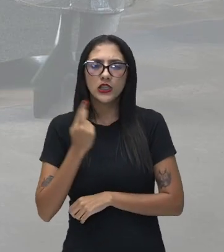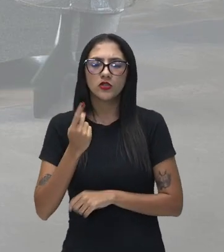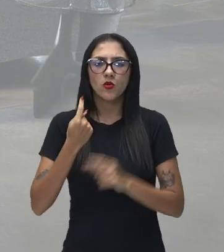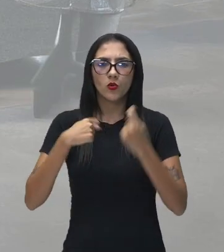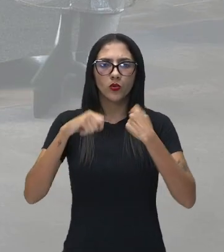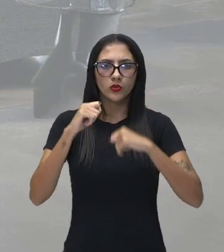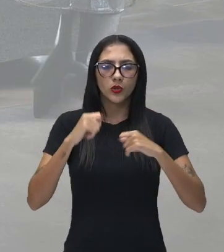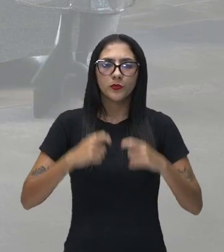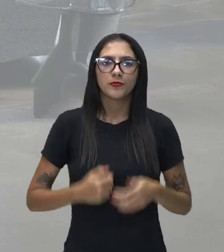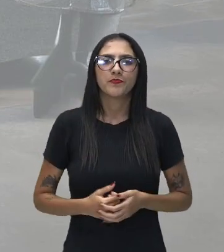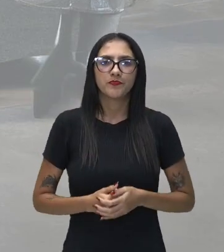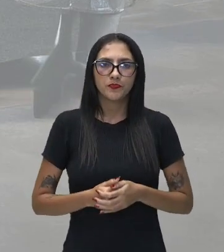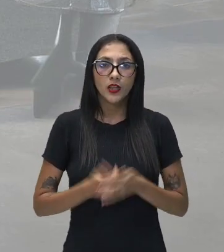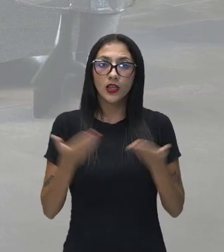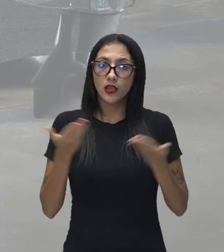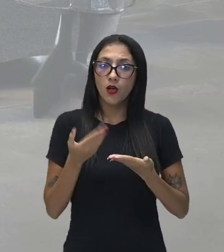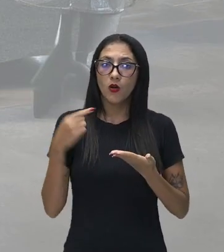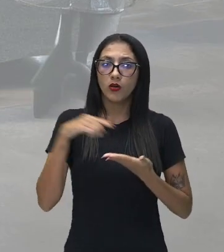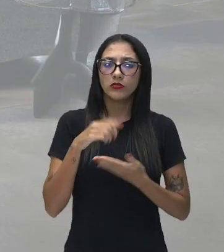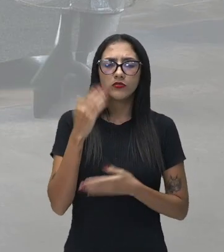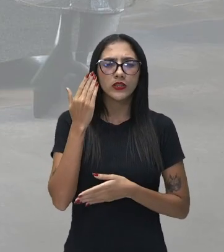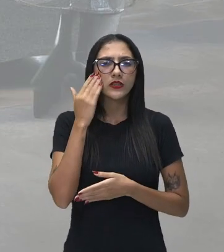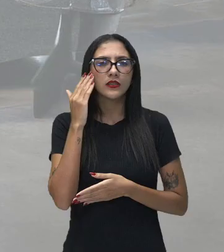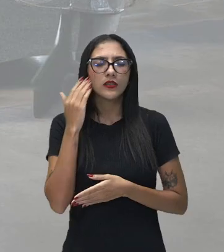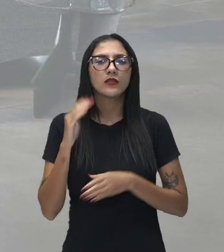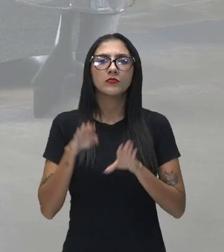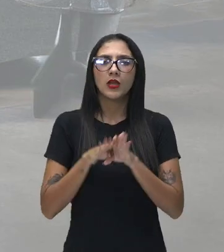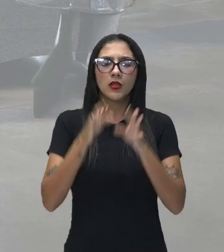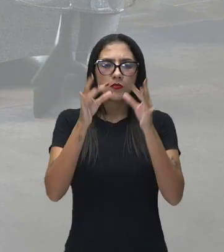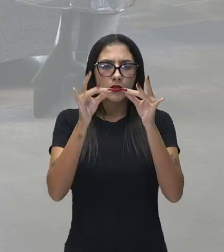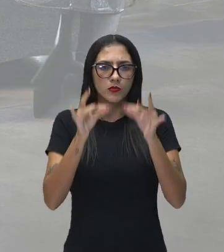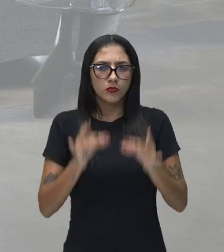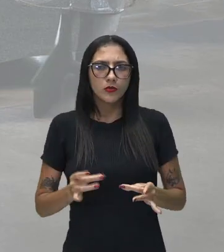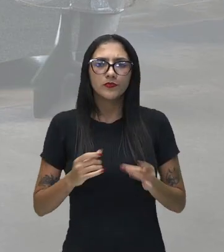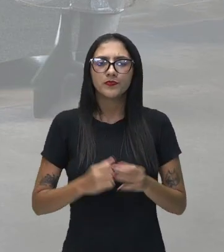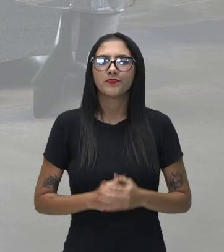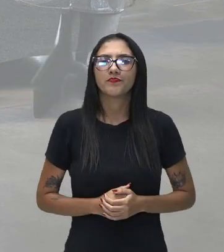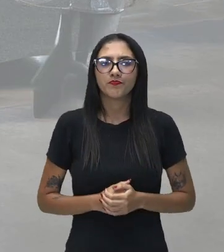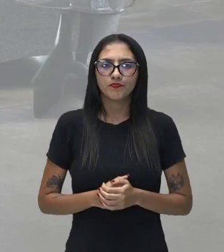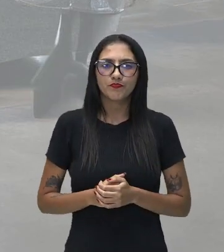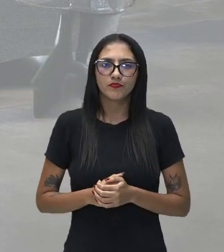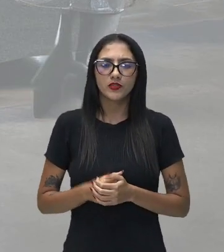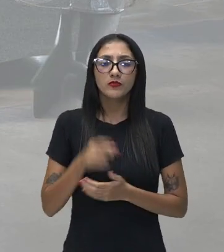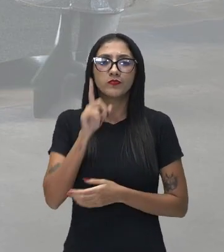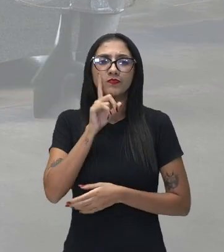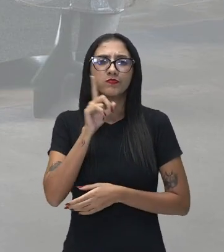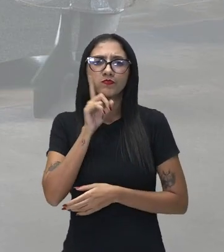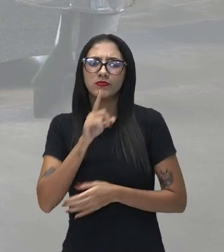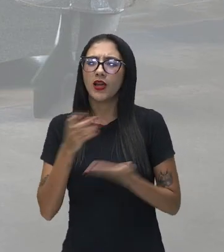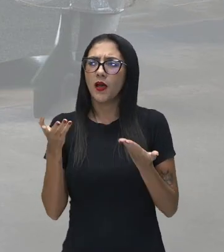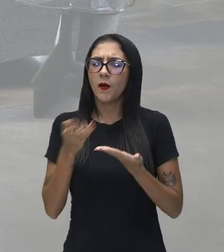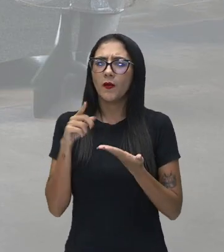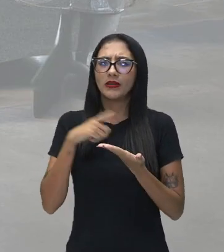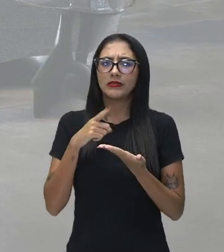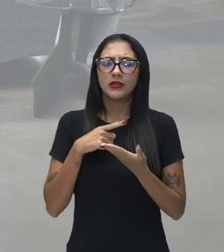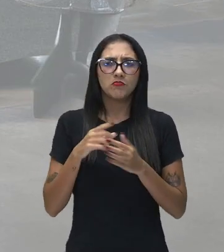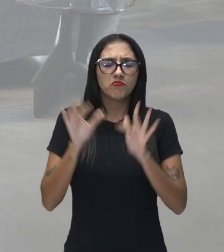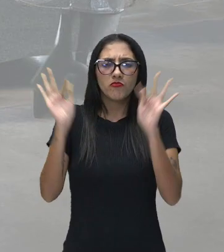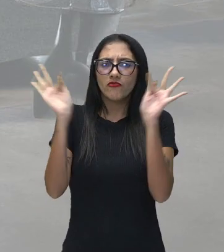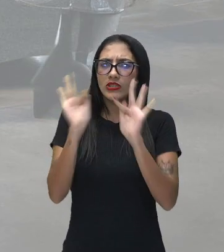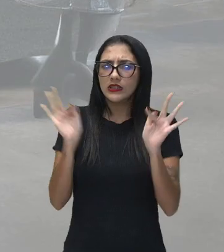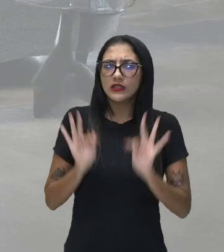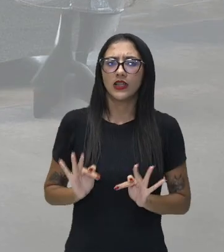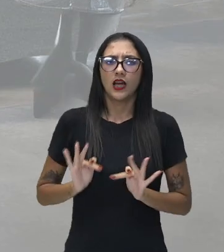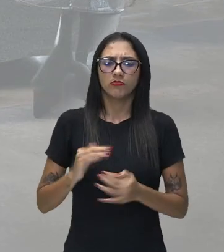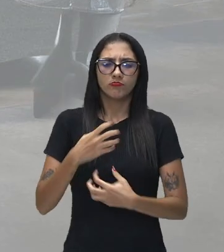vai justamente verificar que os Estados Unidos serão envoltos por um clima de euforia, de alegria, de sentimento